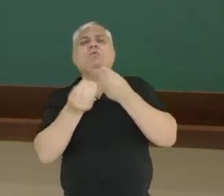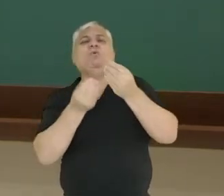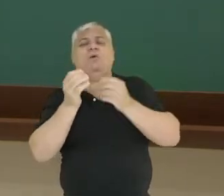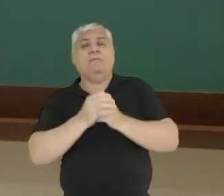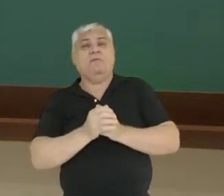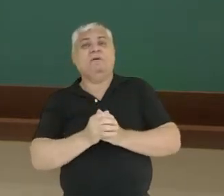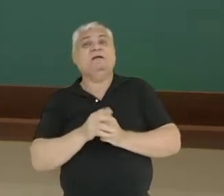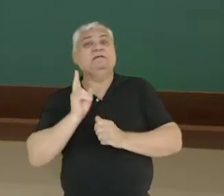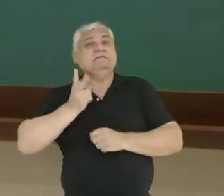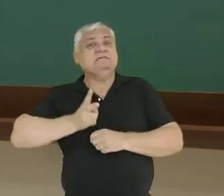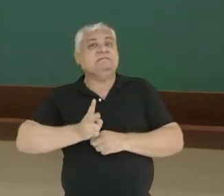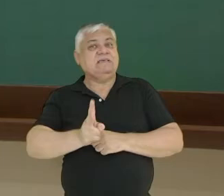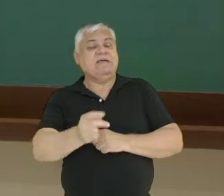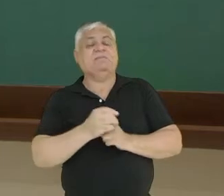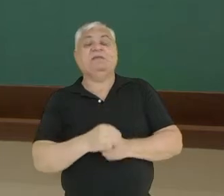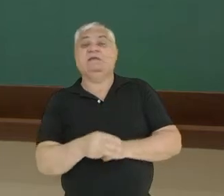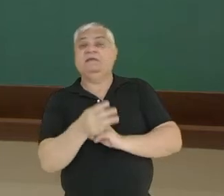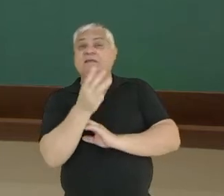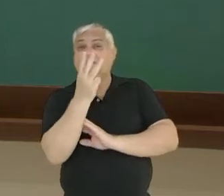sempre será